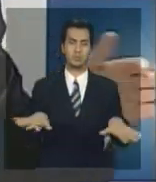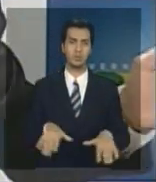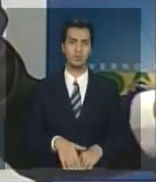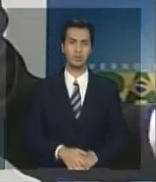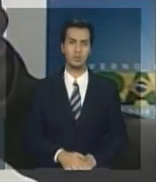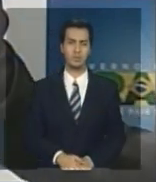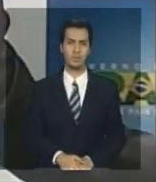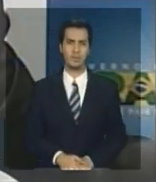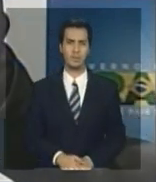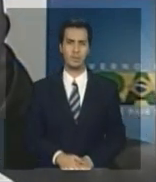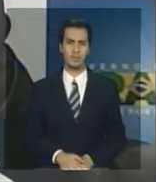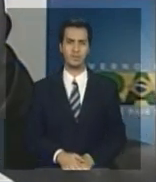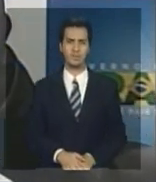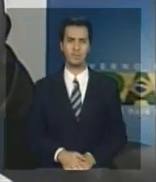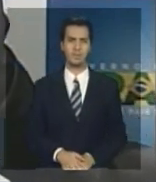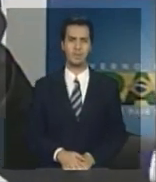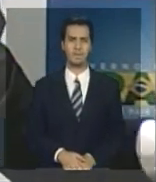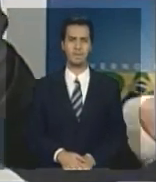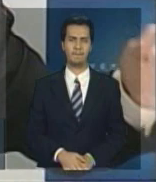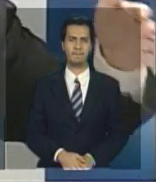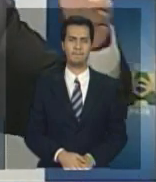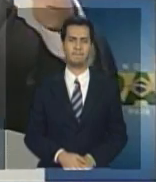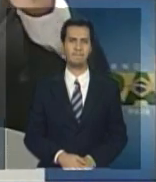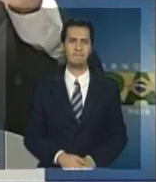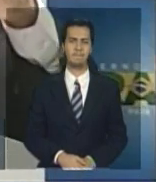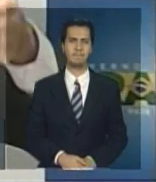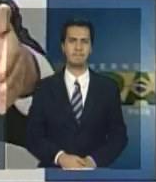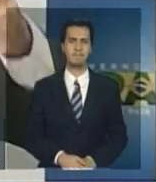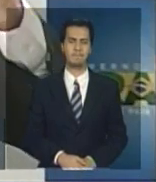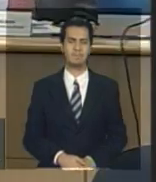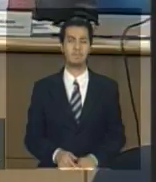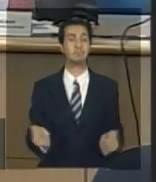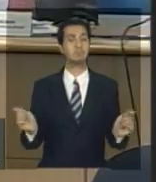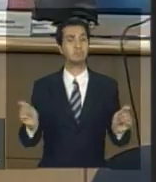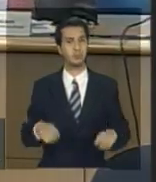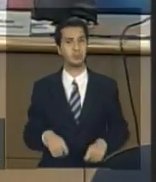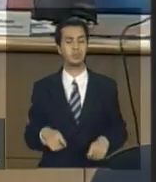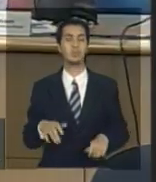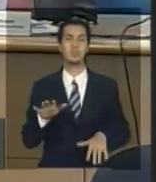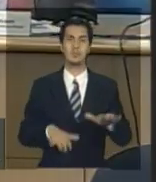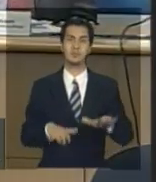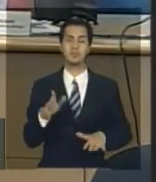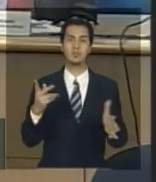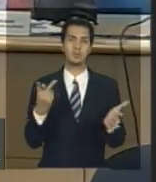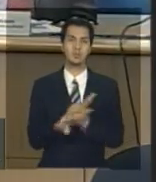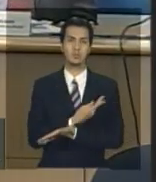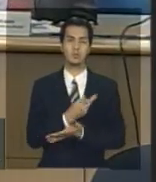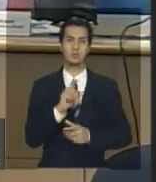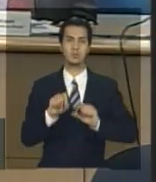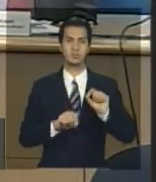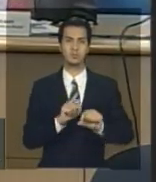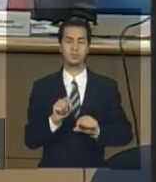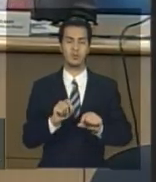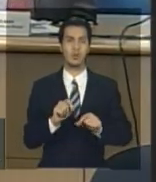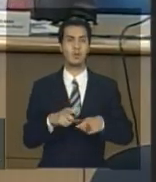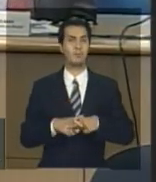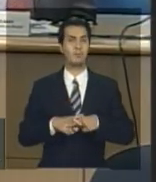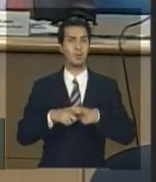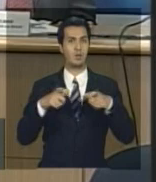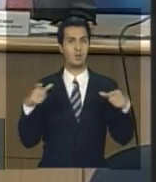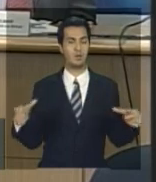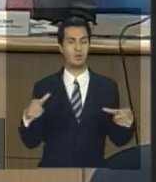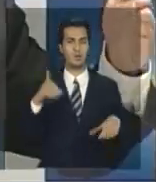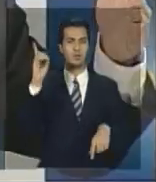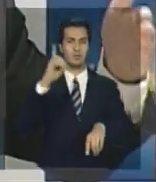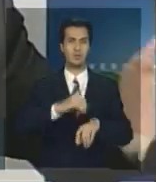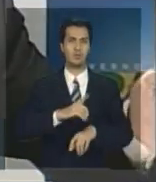né? Como a gente sempre trabalha com o pior cenário, né? Eu diria que é provável que você tenha uma maior propagação do